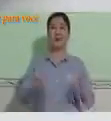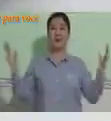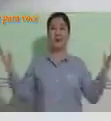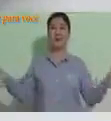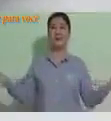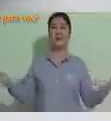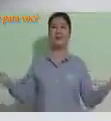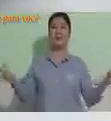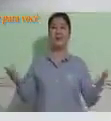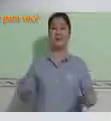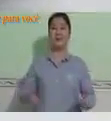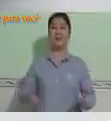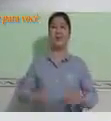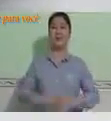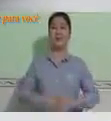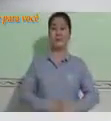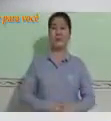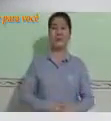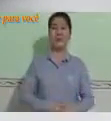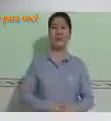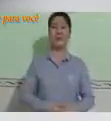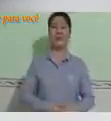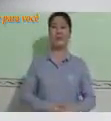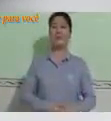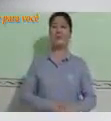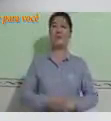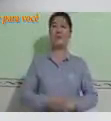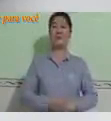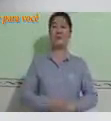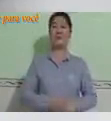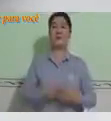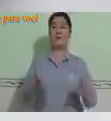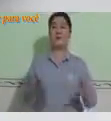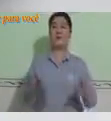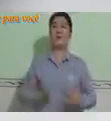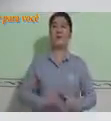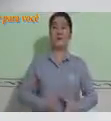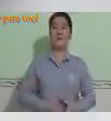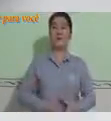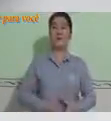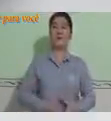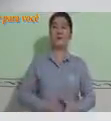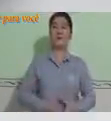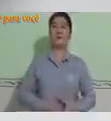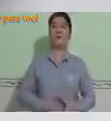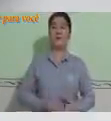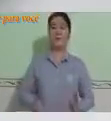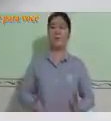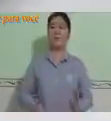analgésicos e antitérmicos para o alívio dos sintomas, vírgula, não existindo nenhum tratamento específico para esta